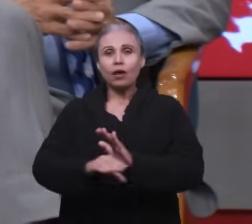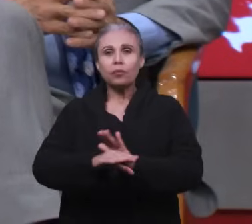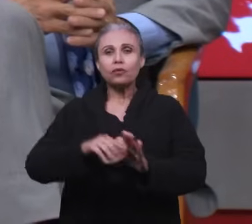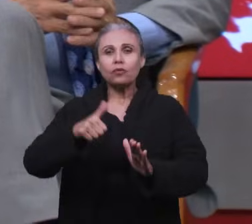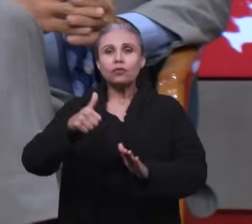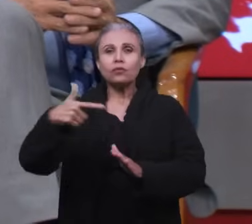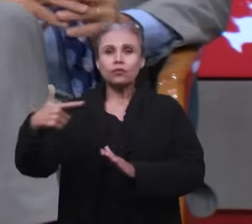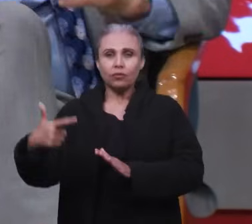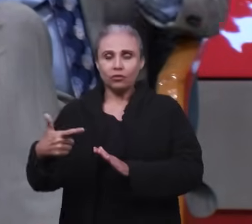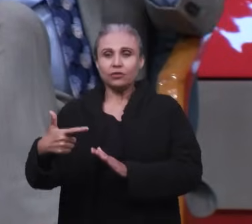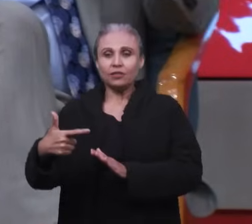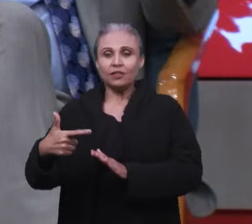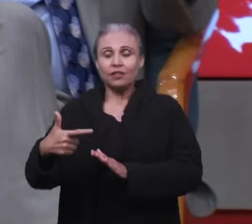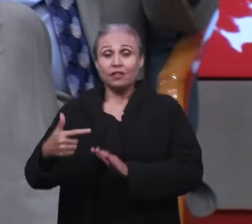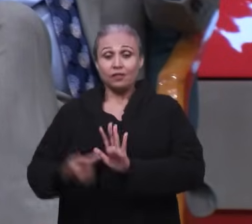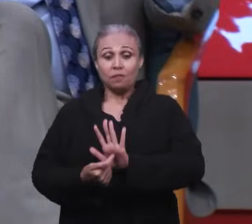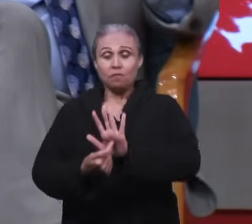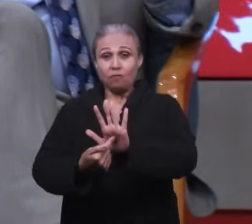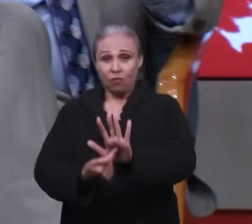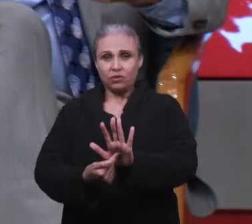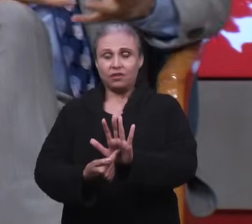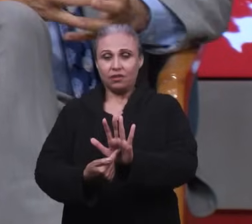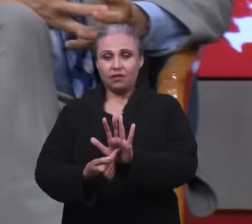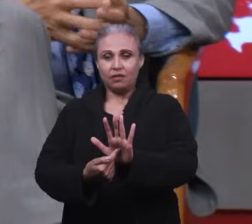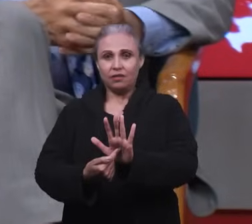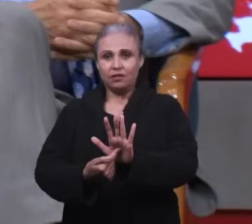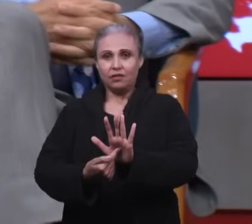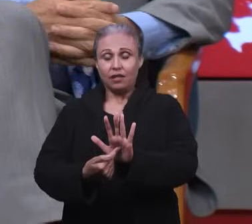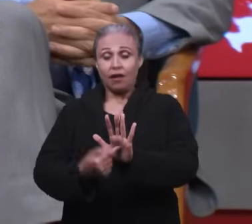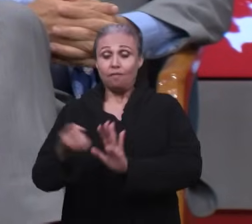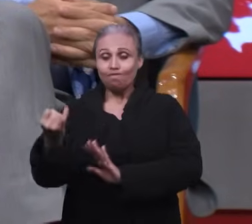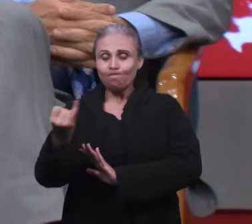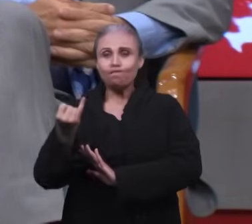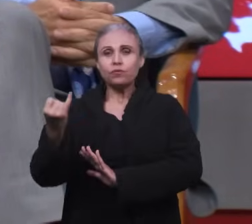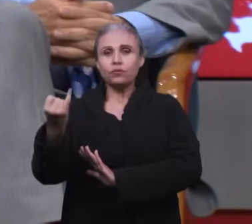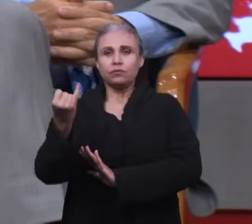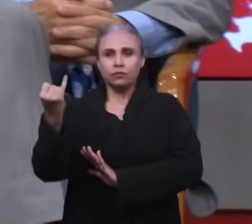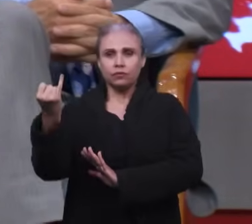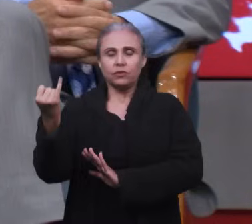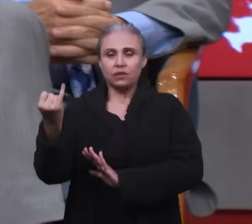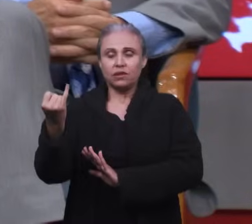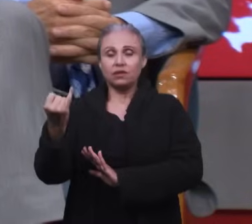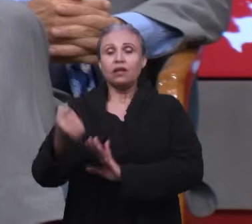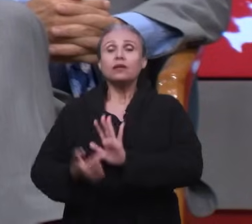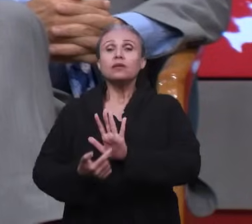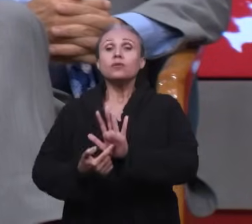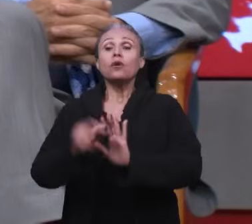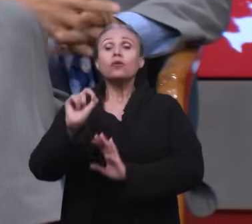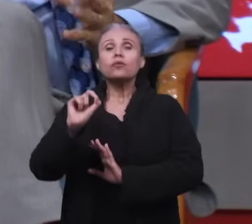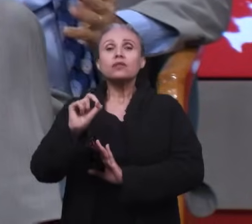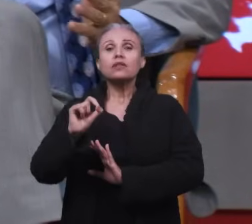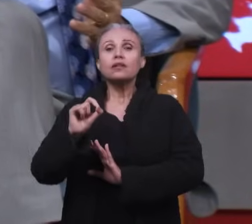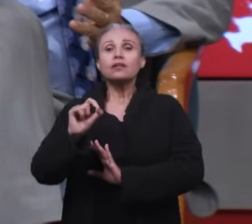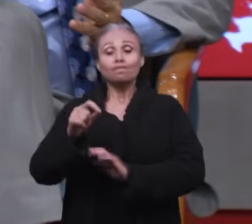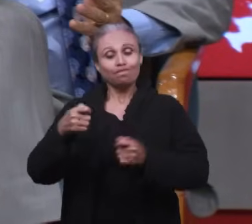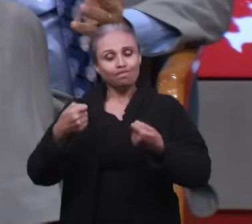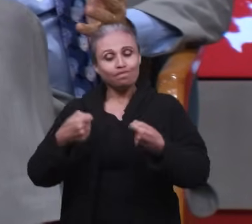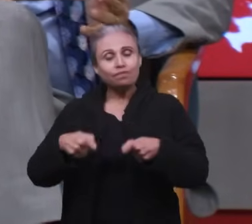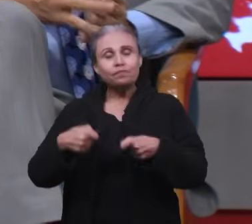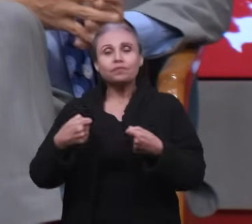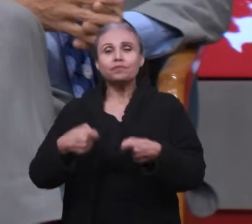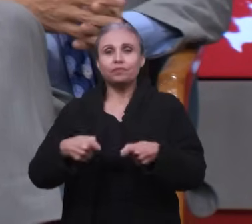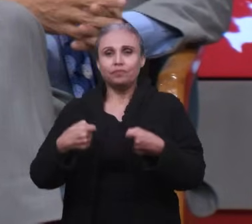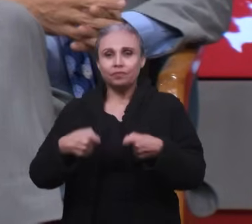12. Aí já ele evidencia aquilo de forma importante. Aí mostra